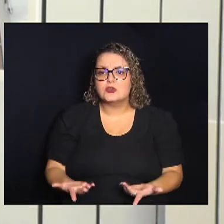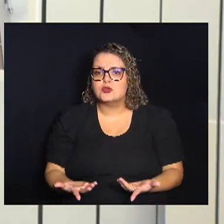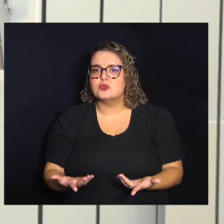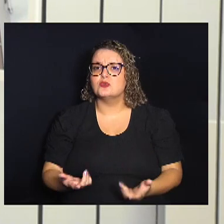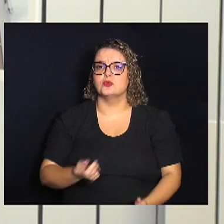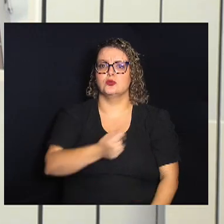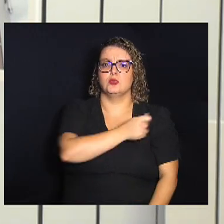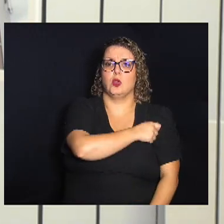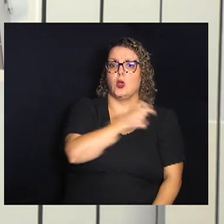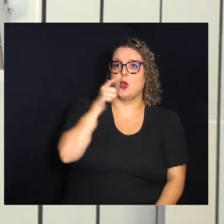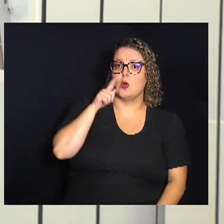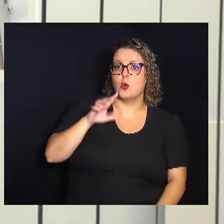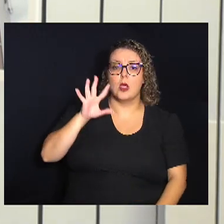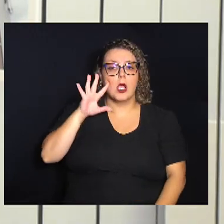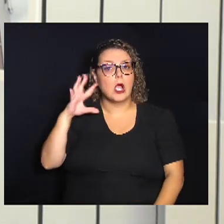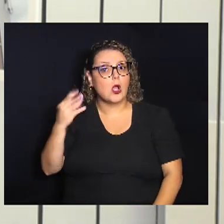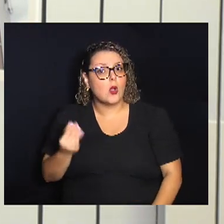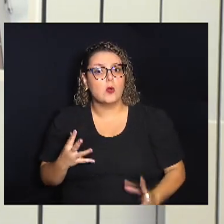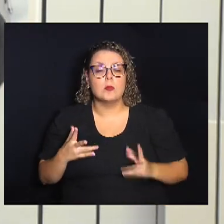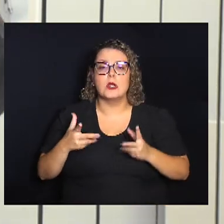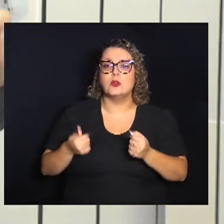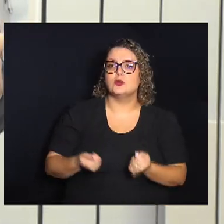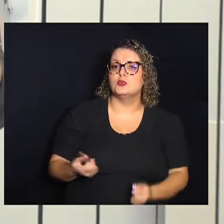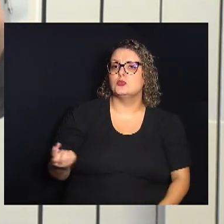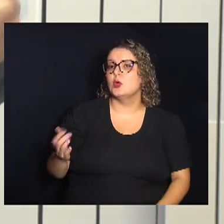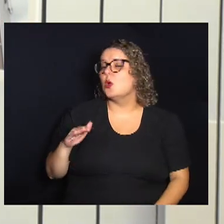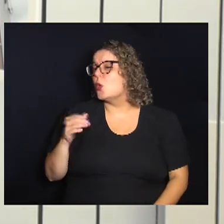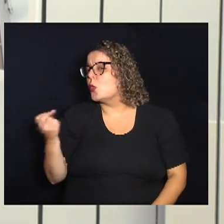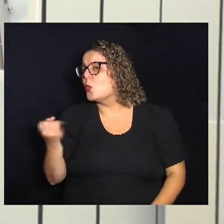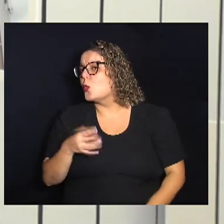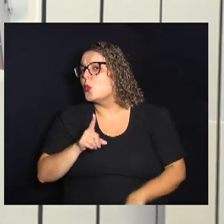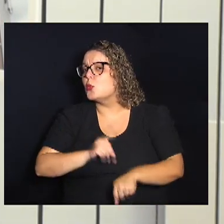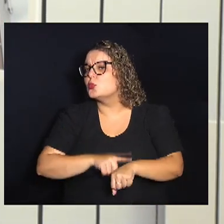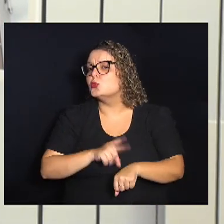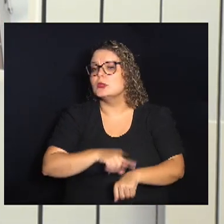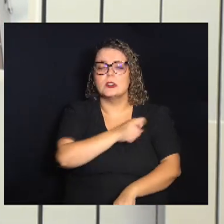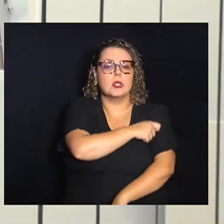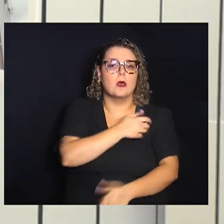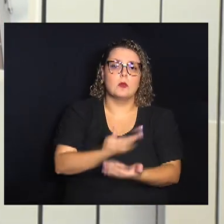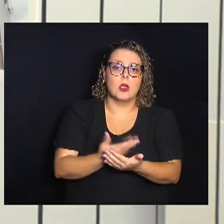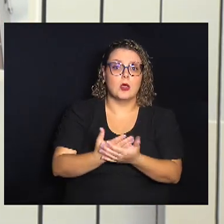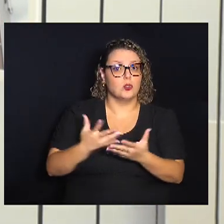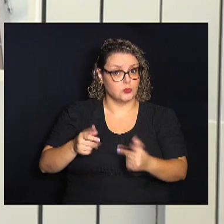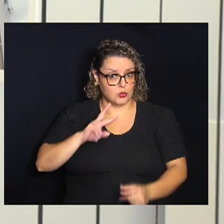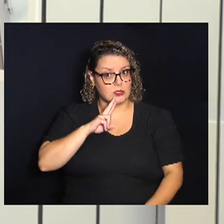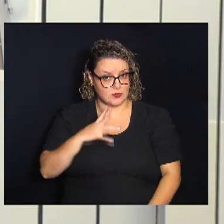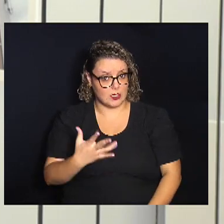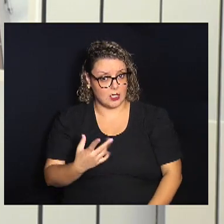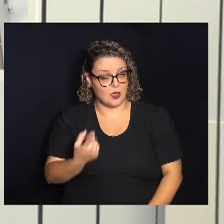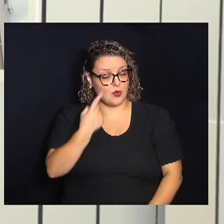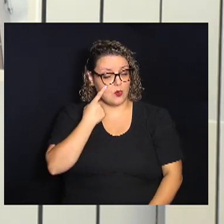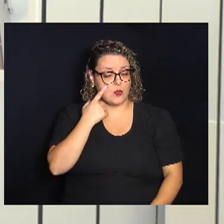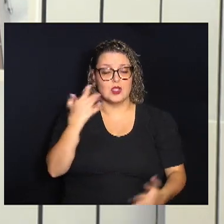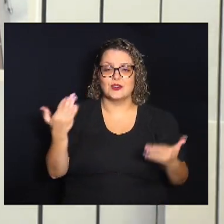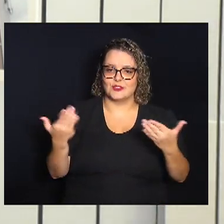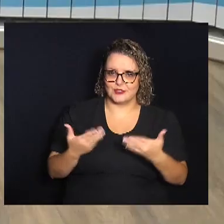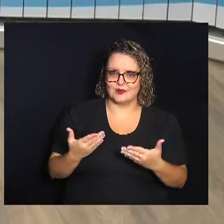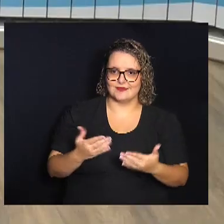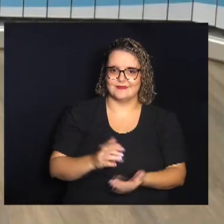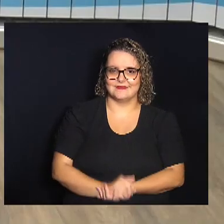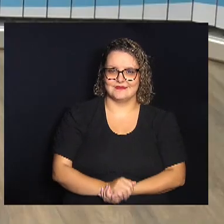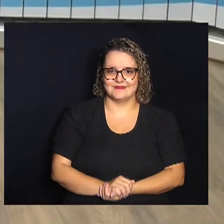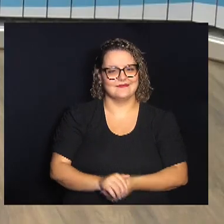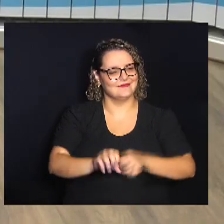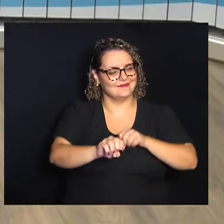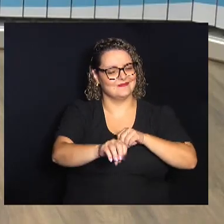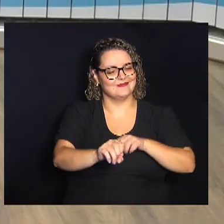alunos conseguem compreender tudo, quanto tempo de aula, todas essas respostas vocês vão conferir a partir de agora,